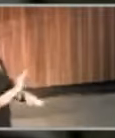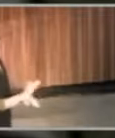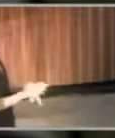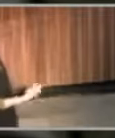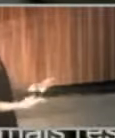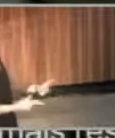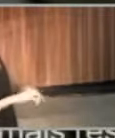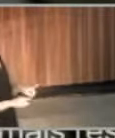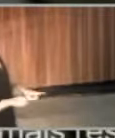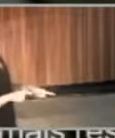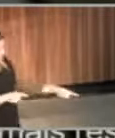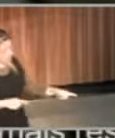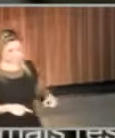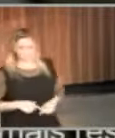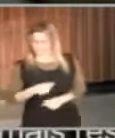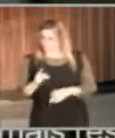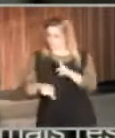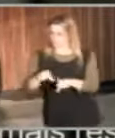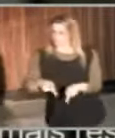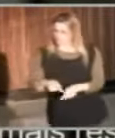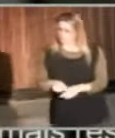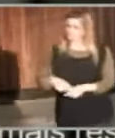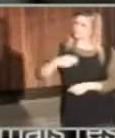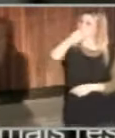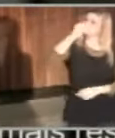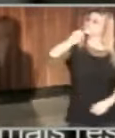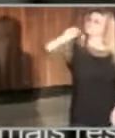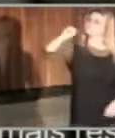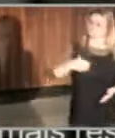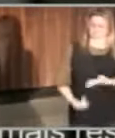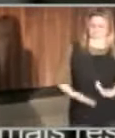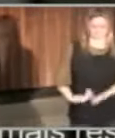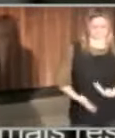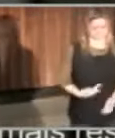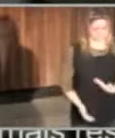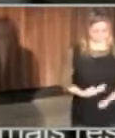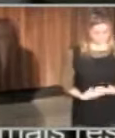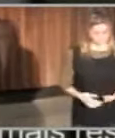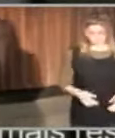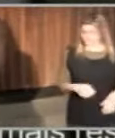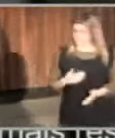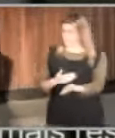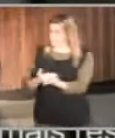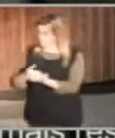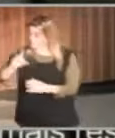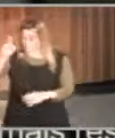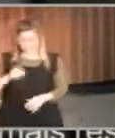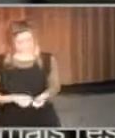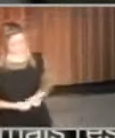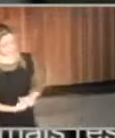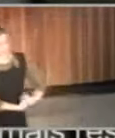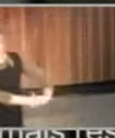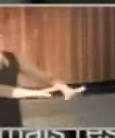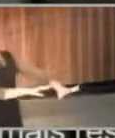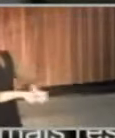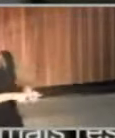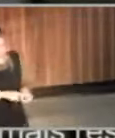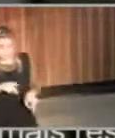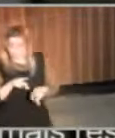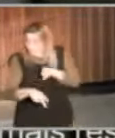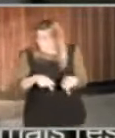Astarote. E o Senhor ficou muito irado com o povo de Israel e deixou que eles fossem atacados e roubados por povos